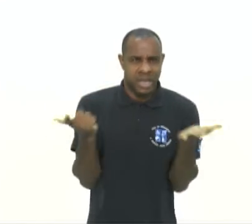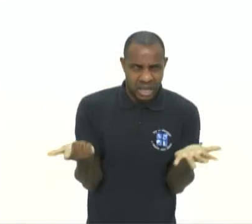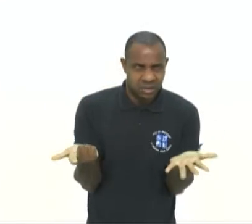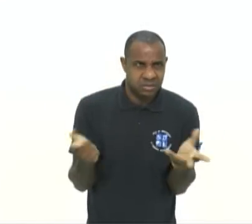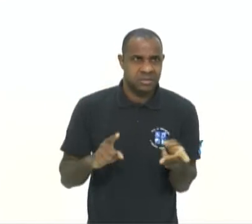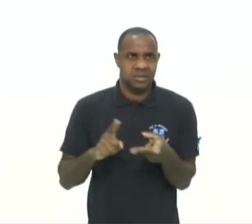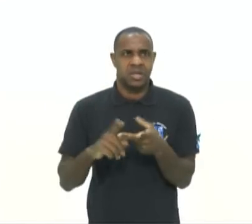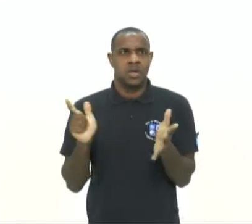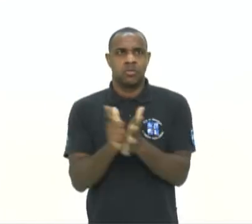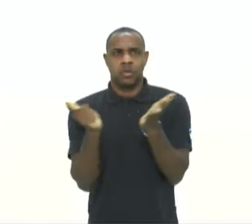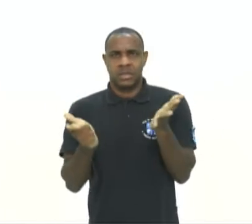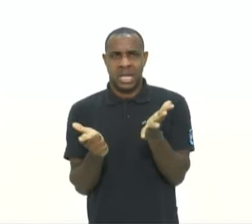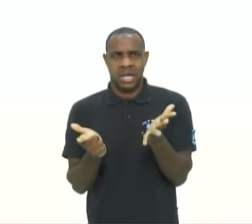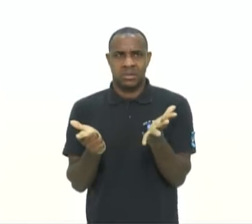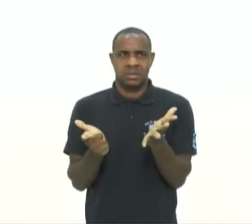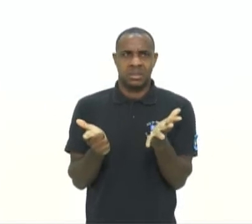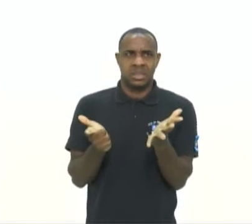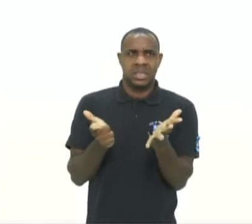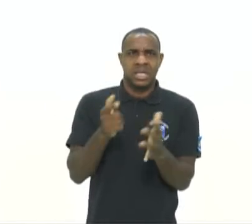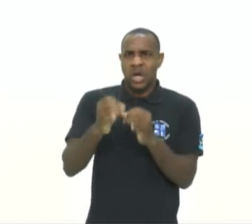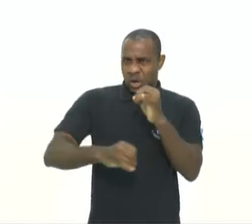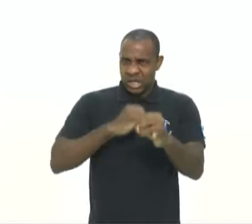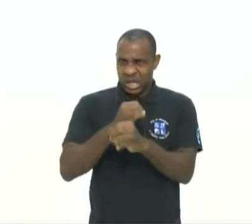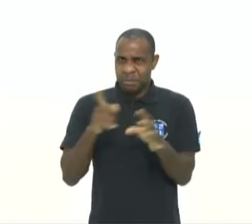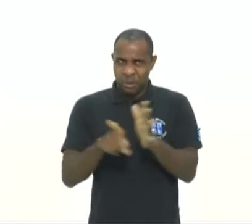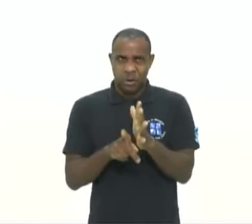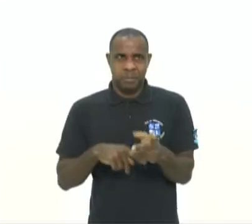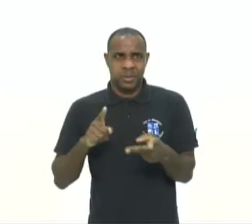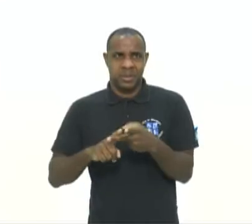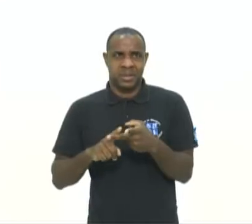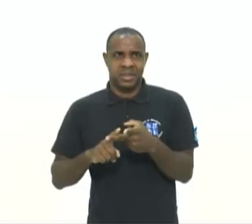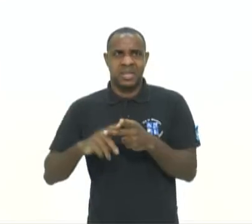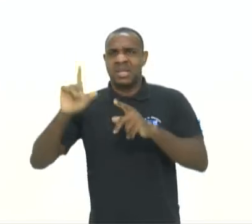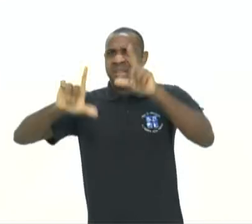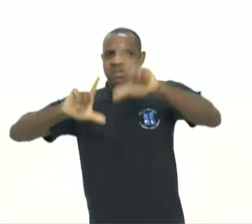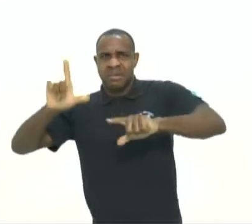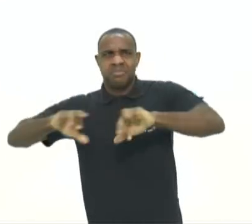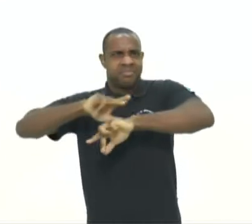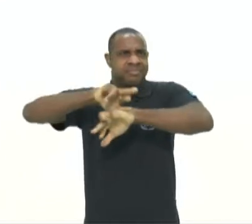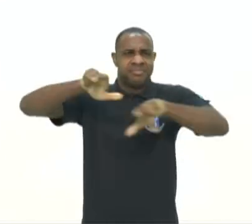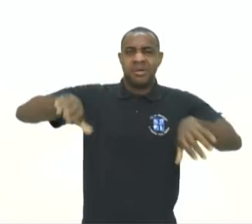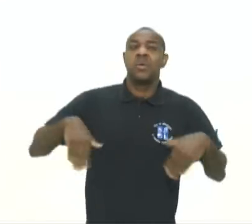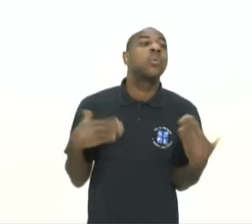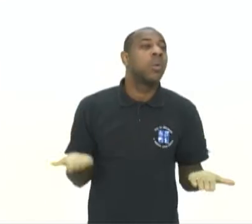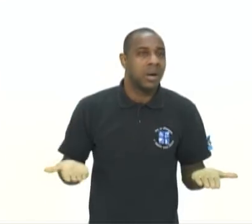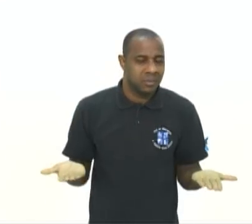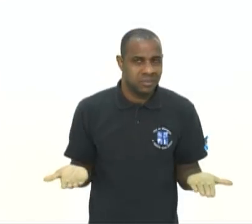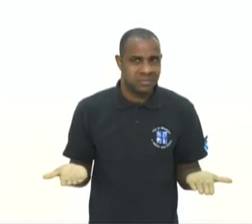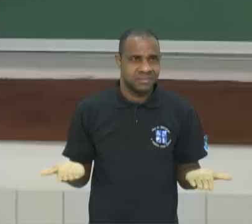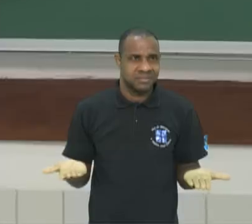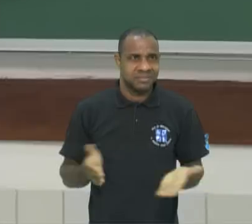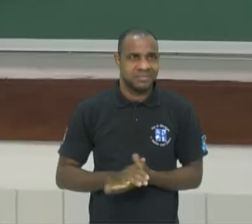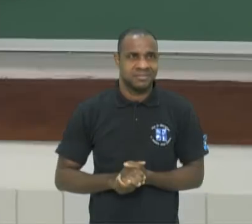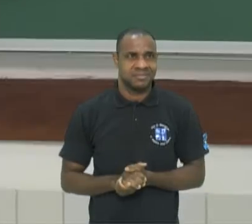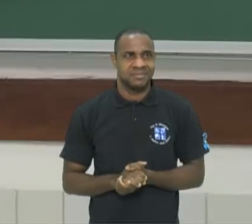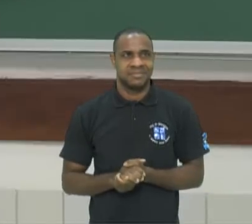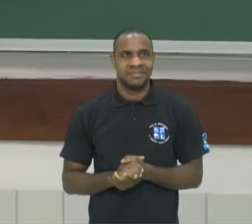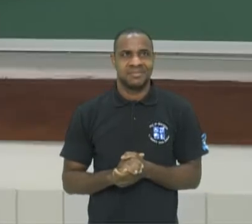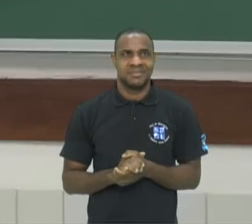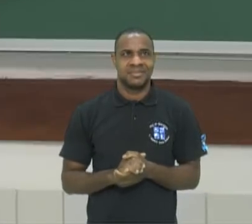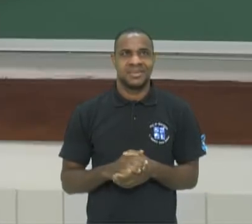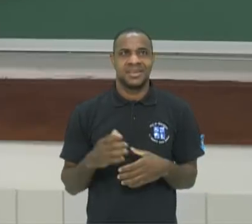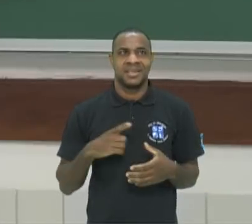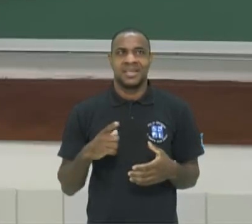jornais online, telejornais, outros. Quais não me mantêm informado? Então, nós